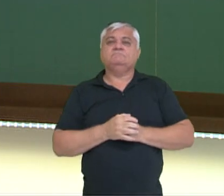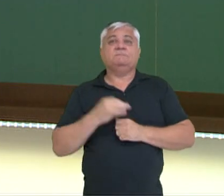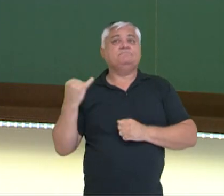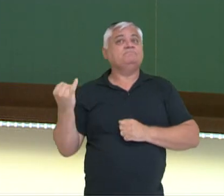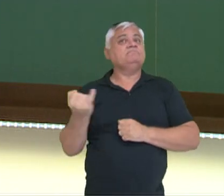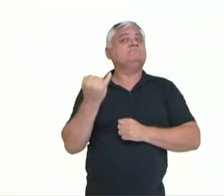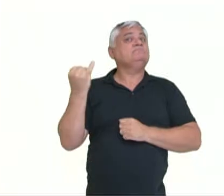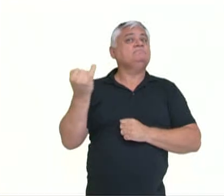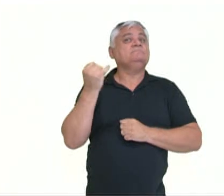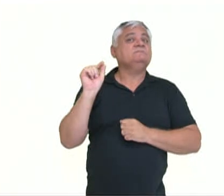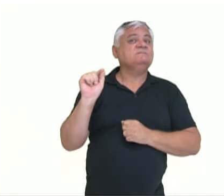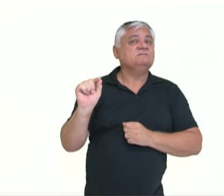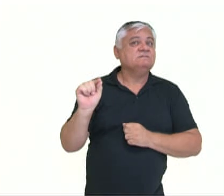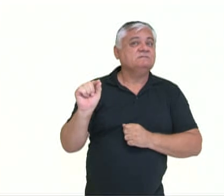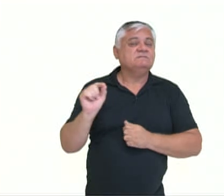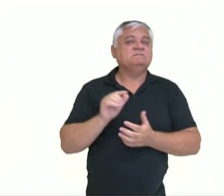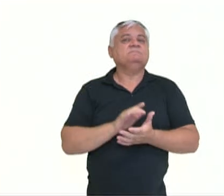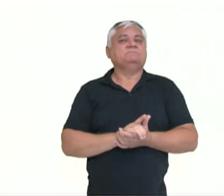Importantíssimo.